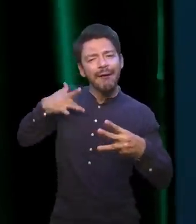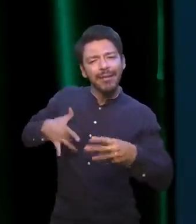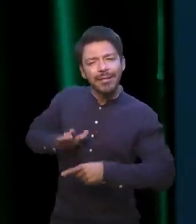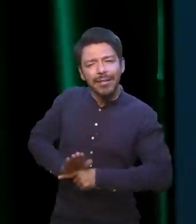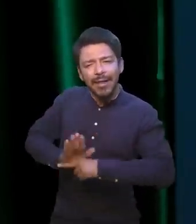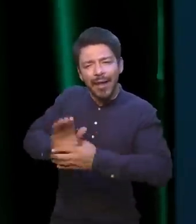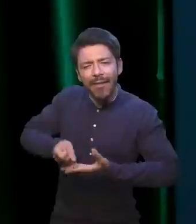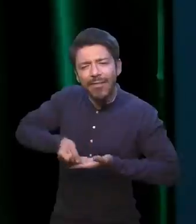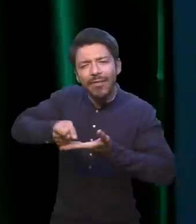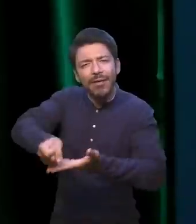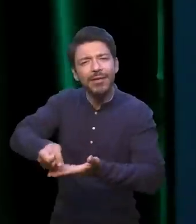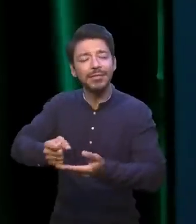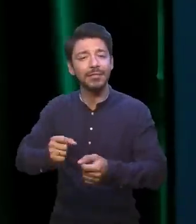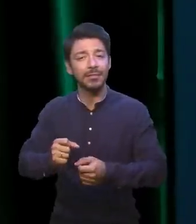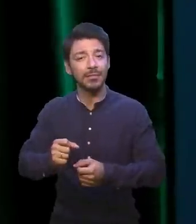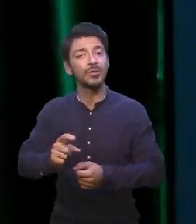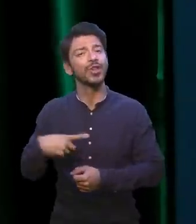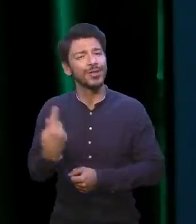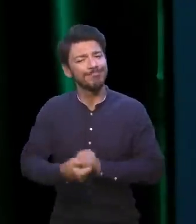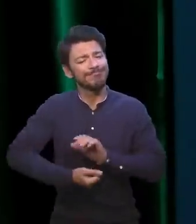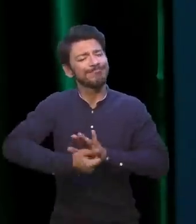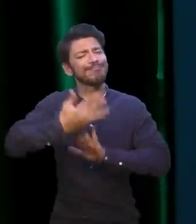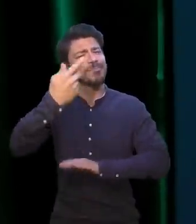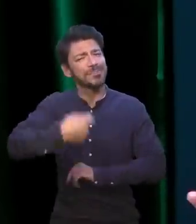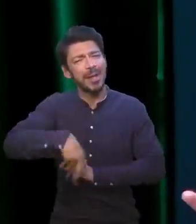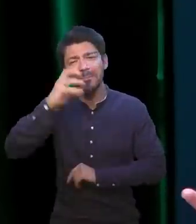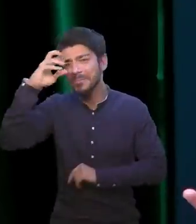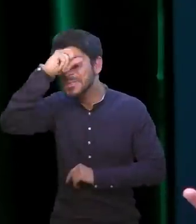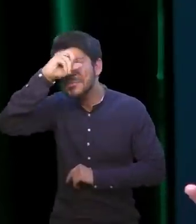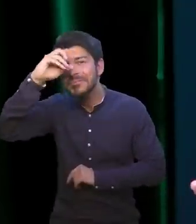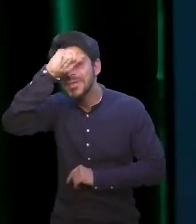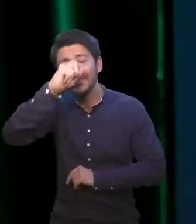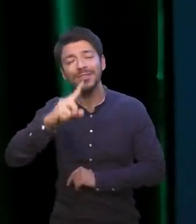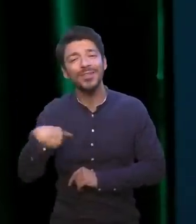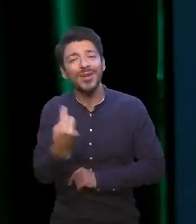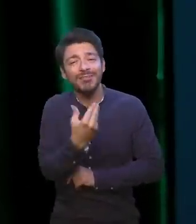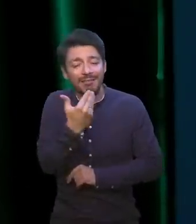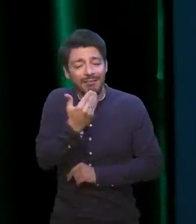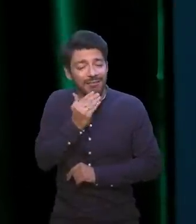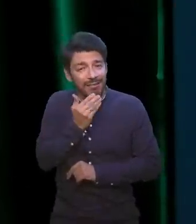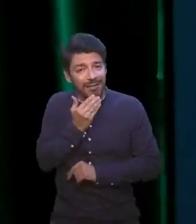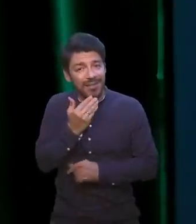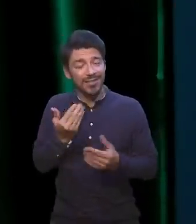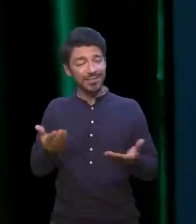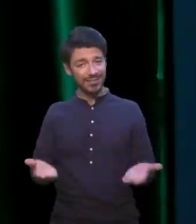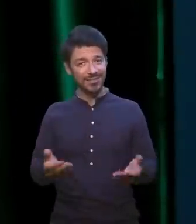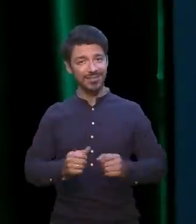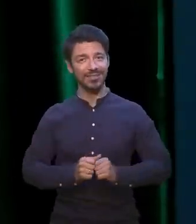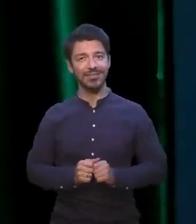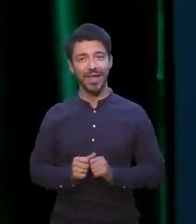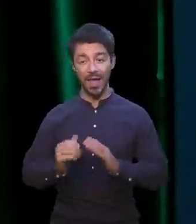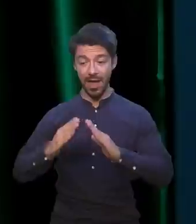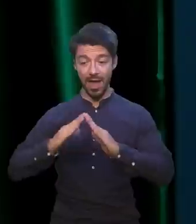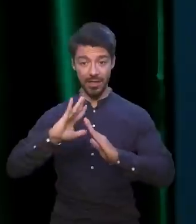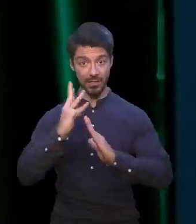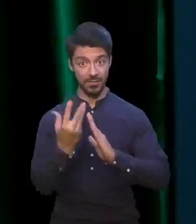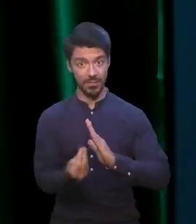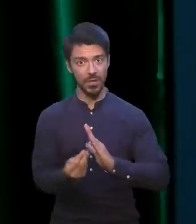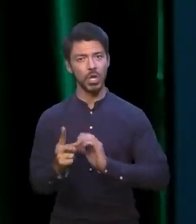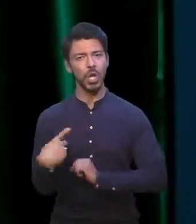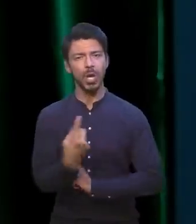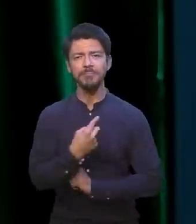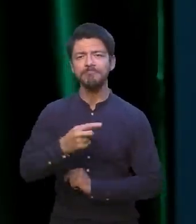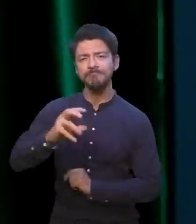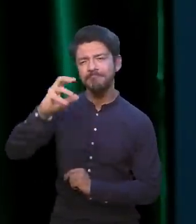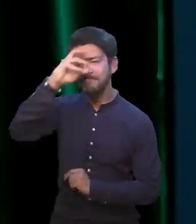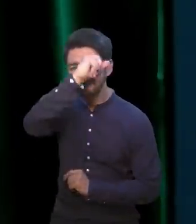almas frágeis que ainda somos. E ali na convivência da casa espírita, nós vamos formando a família espírita,